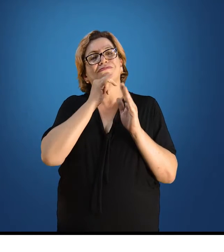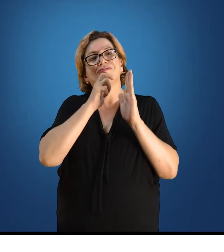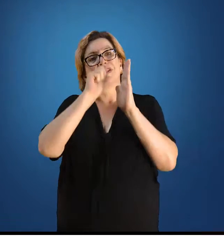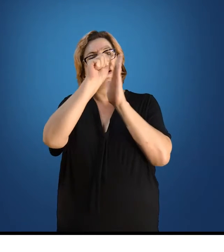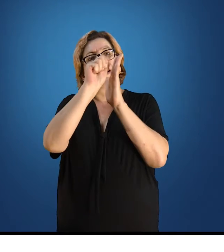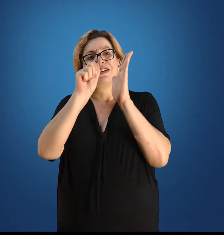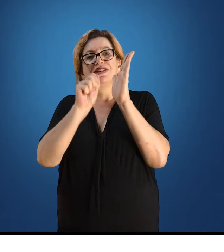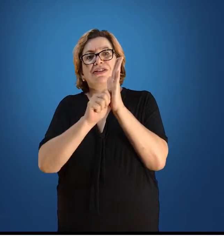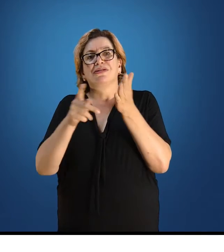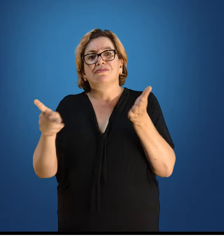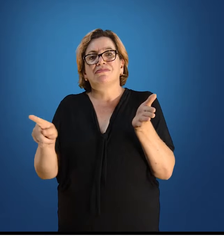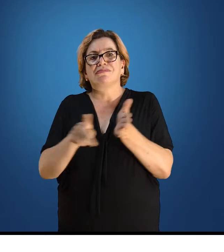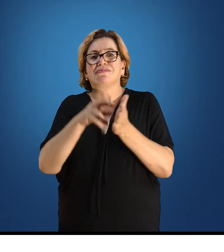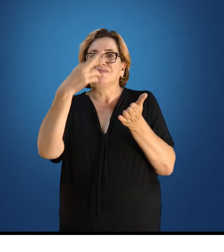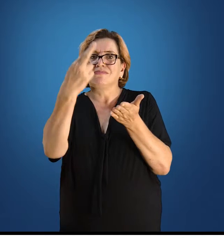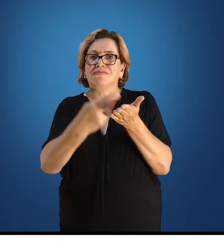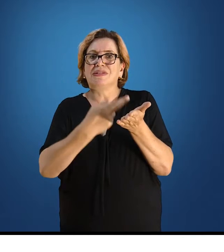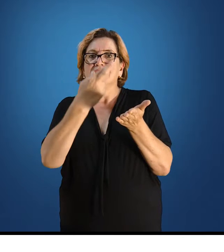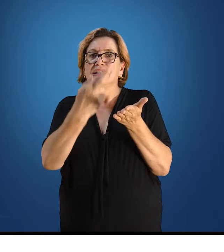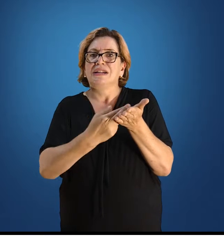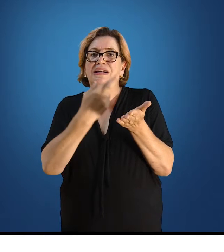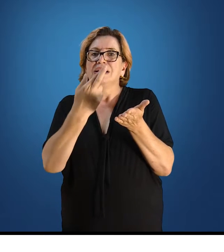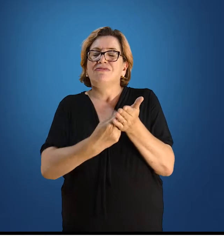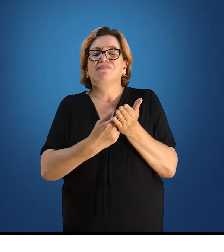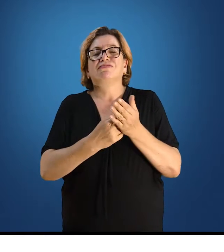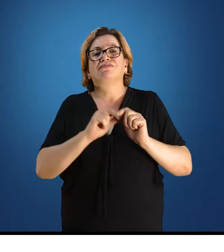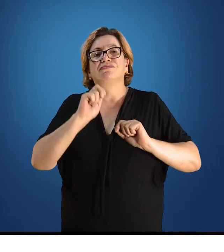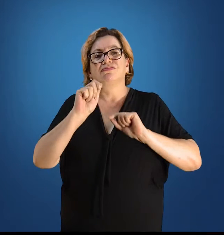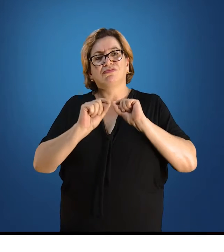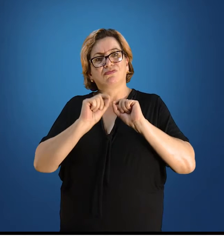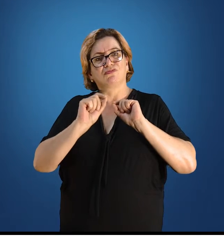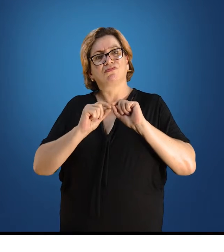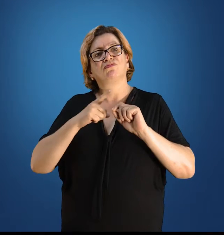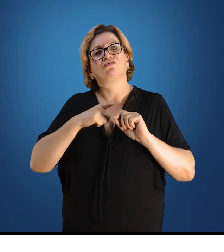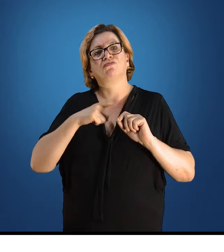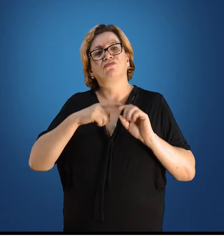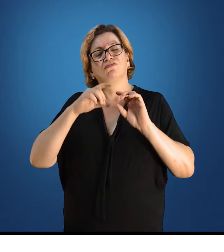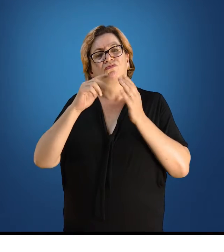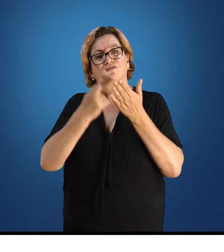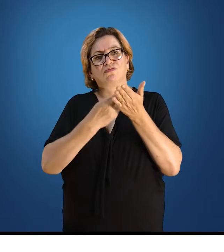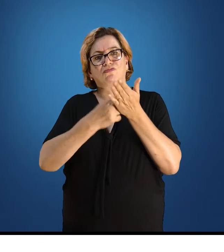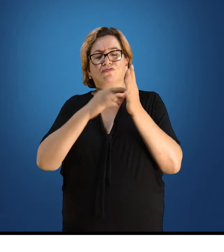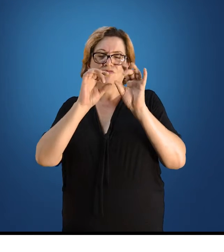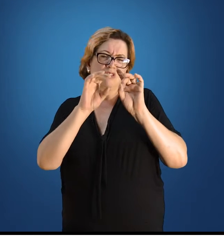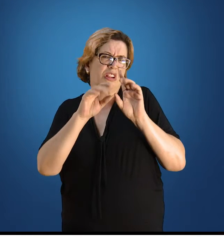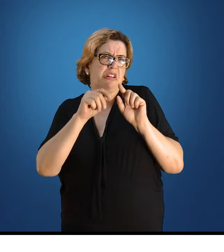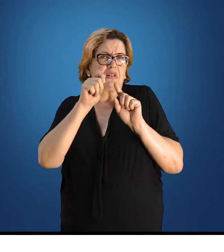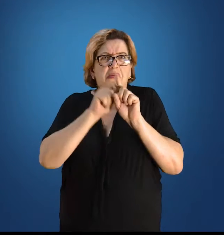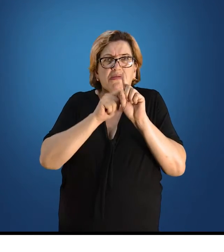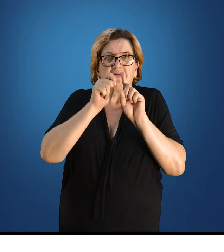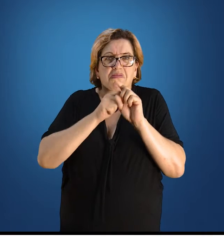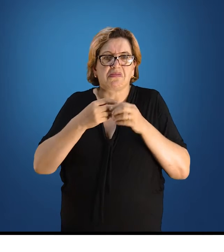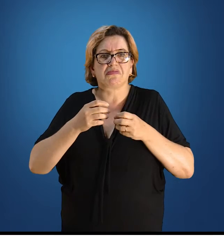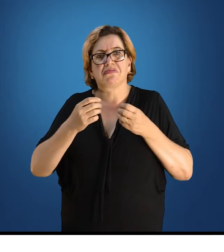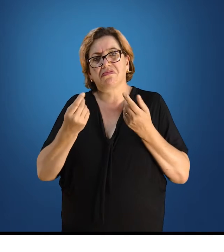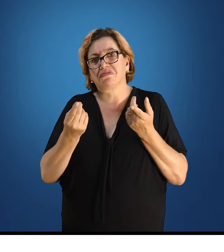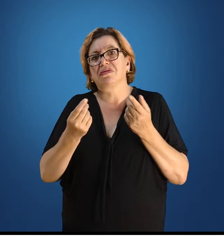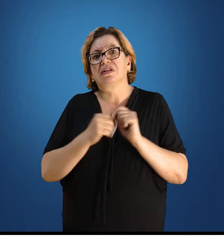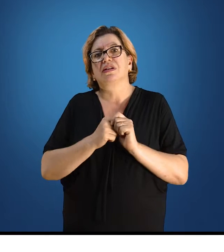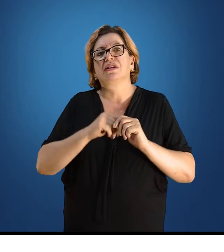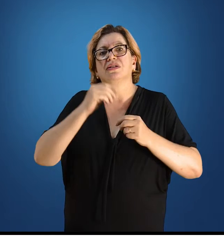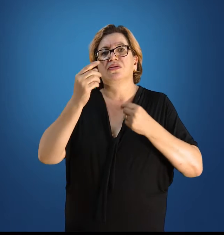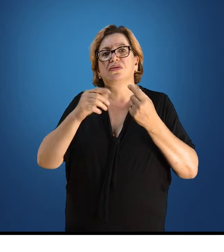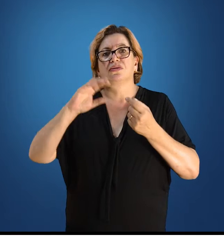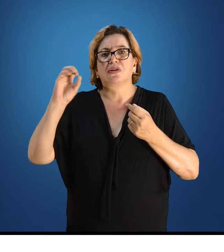Artigo numa revista especializada que sai, que tem publicações mensais ou semanais. Né? Então,